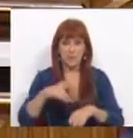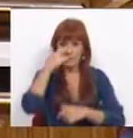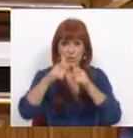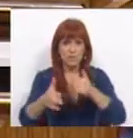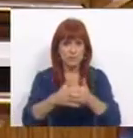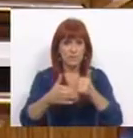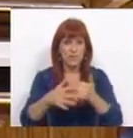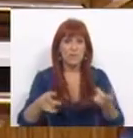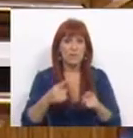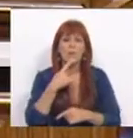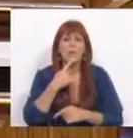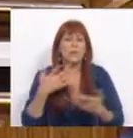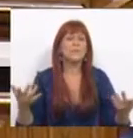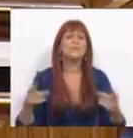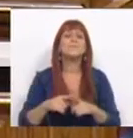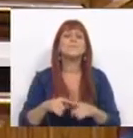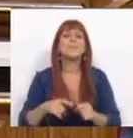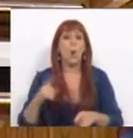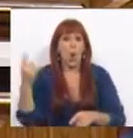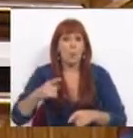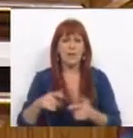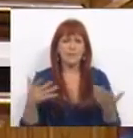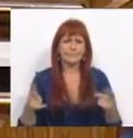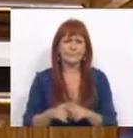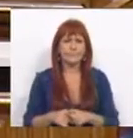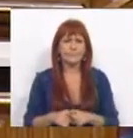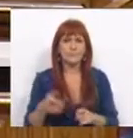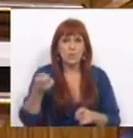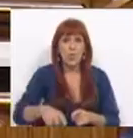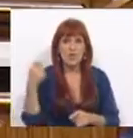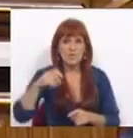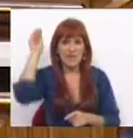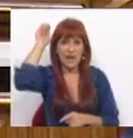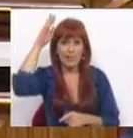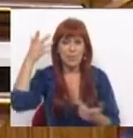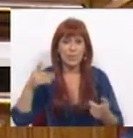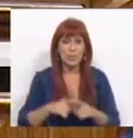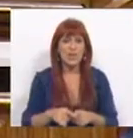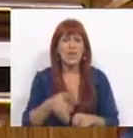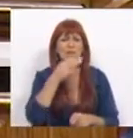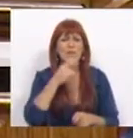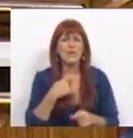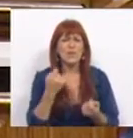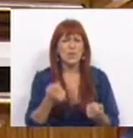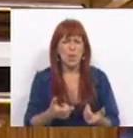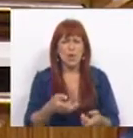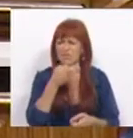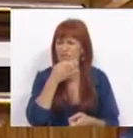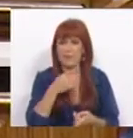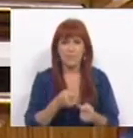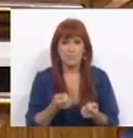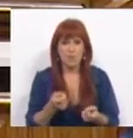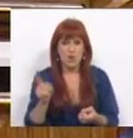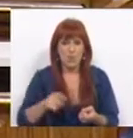pessoas idosas foi de tal ordem que obrigaram mesmo o ex-presidente da República, que falava tão pouco e que falava tão